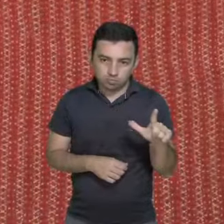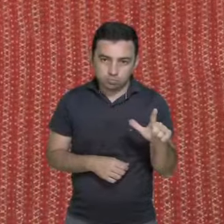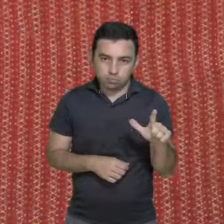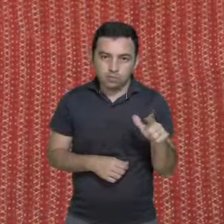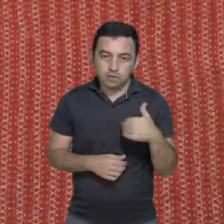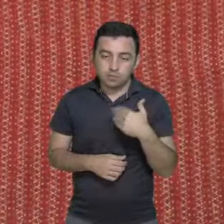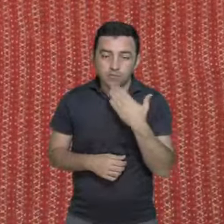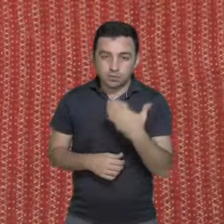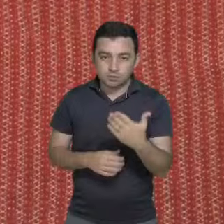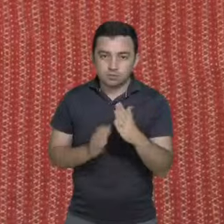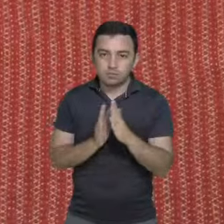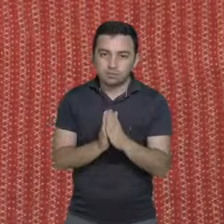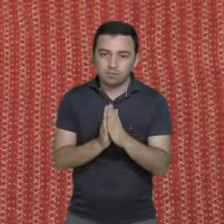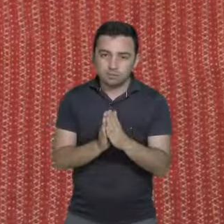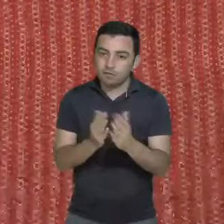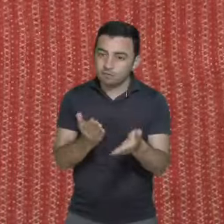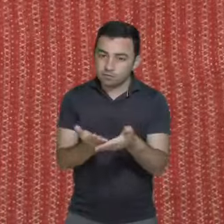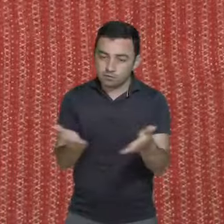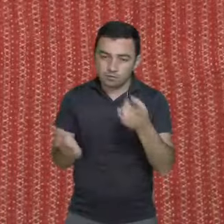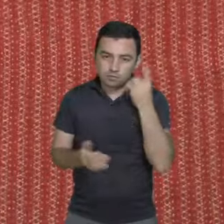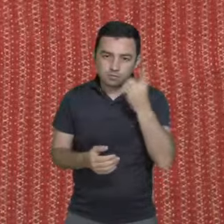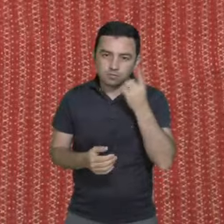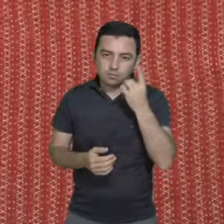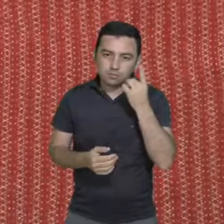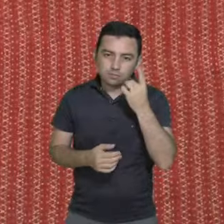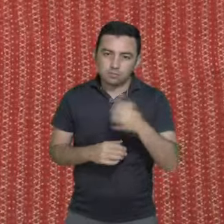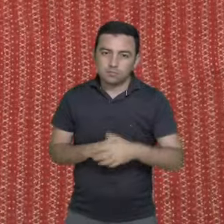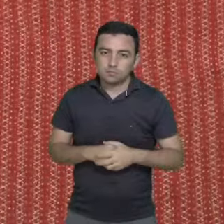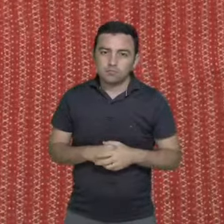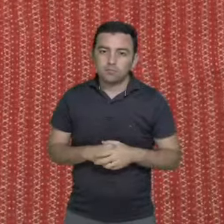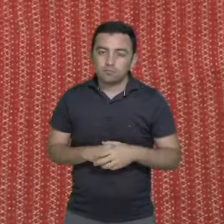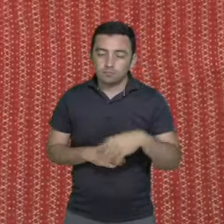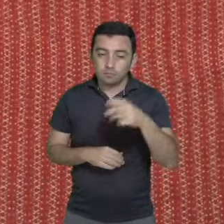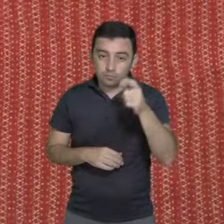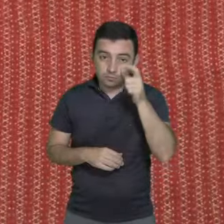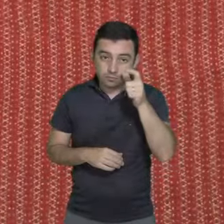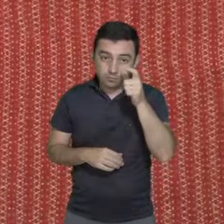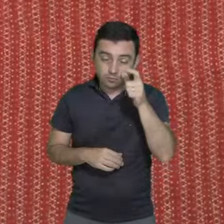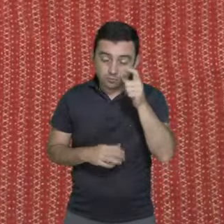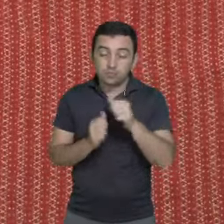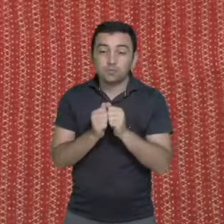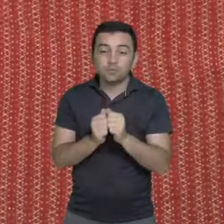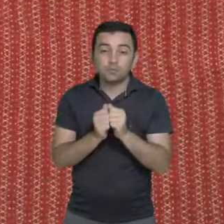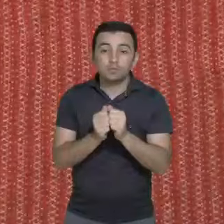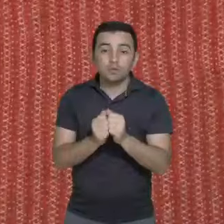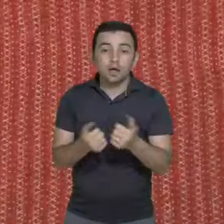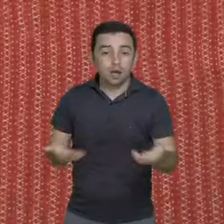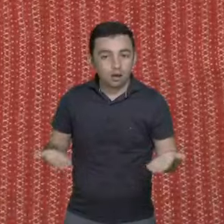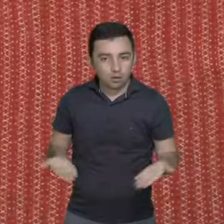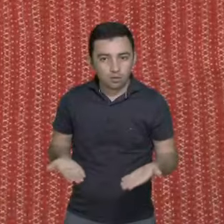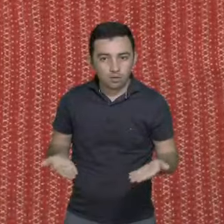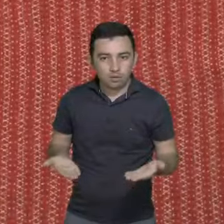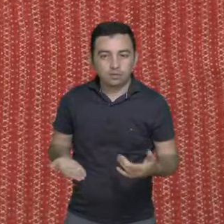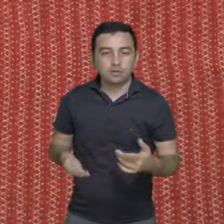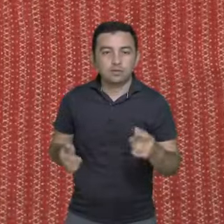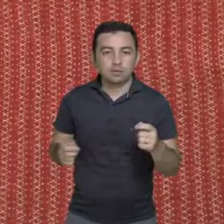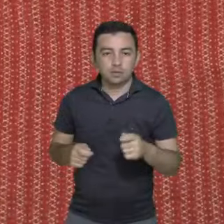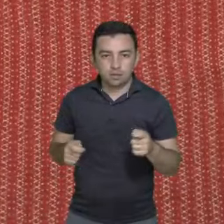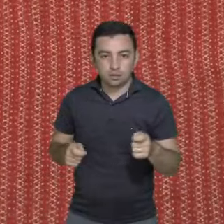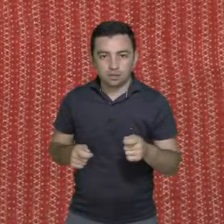pedir para que os senhores deputados acompanhem justamente a oportunidade que nós estamos tendo com